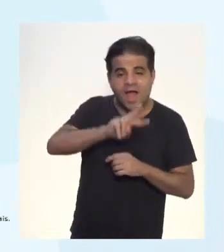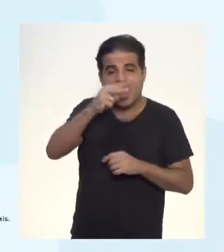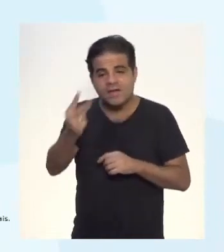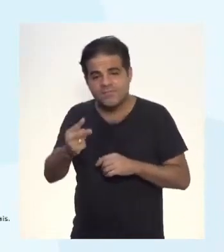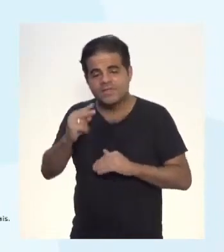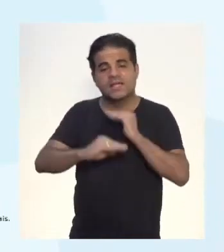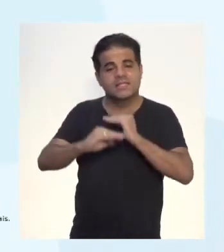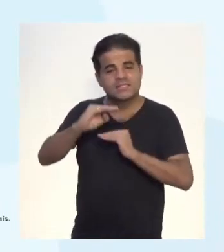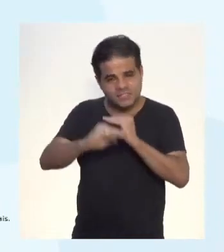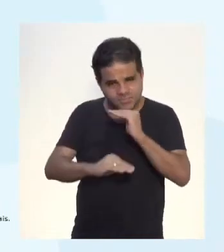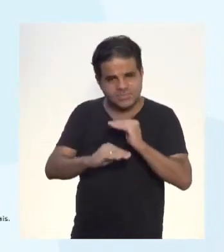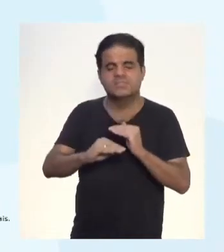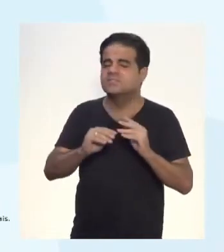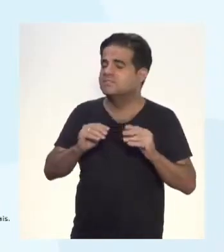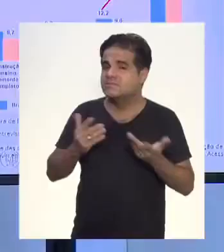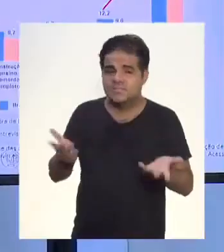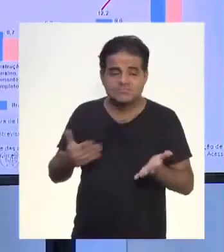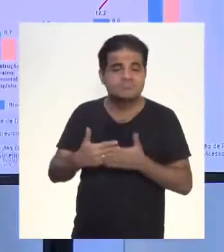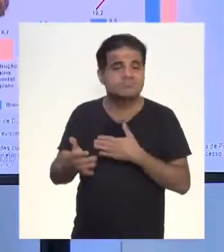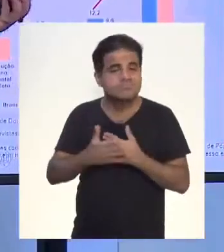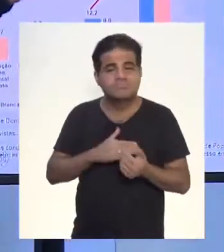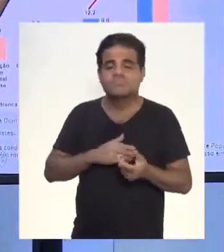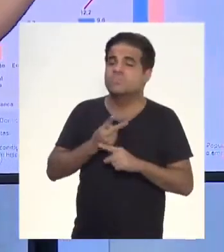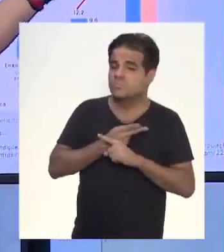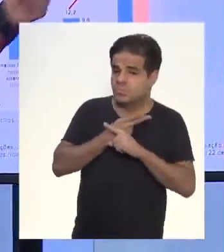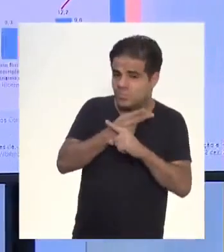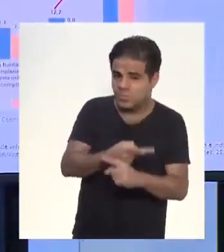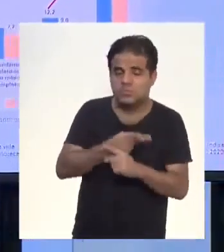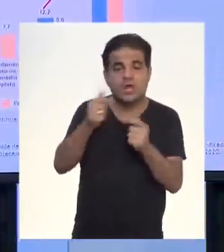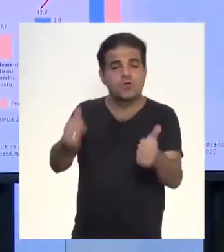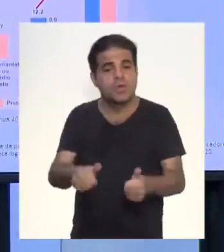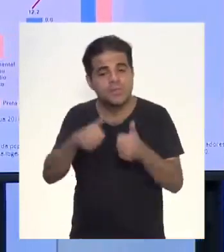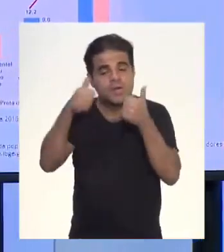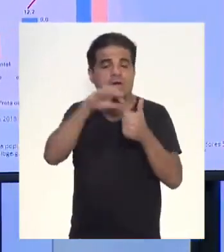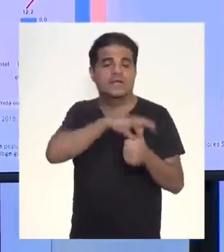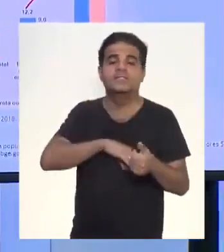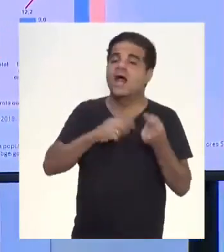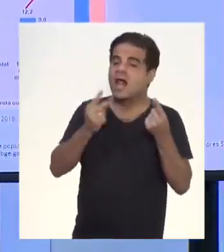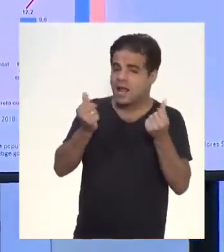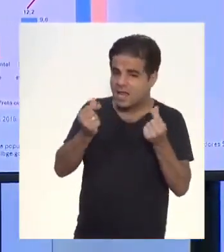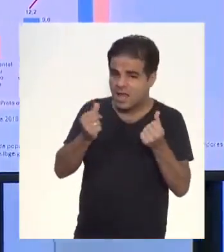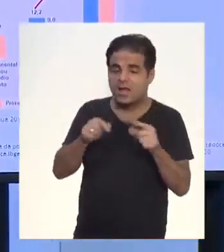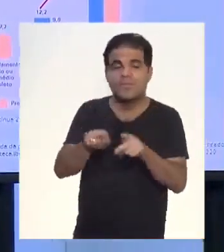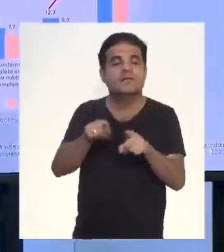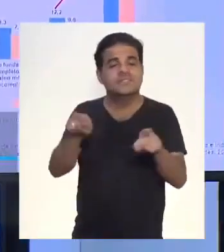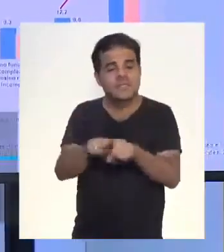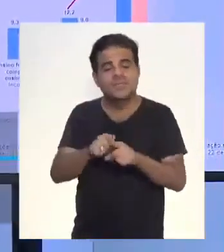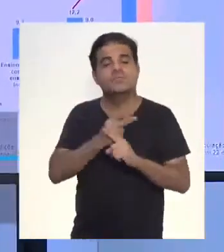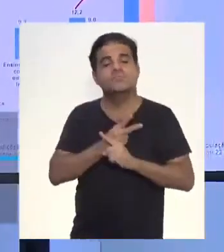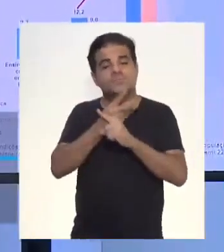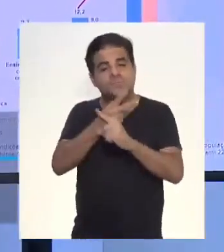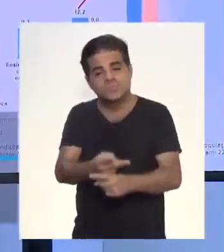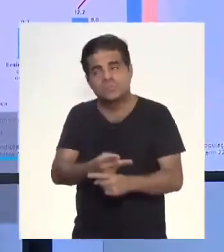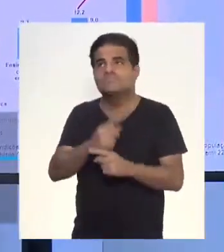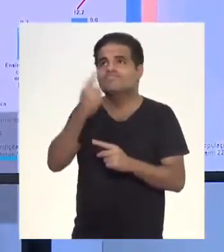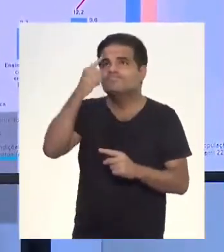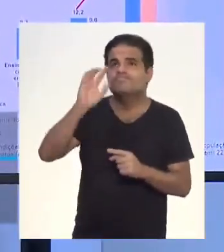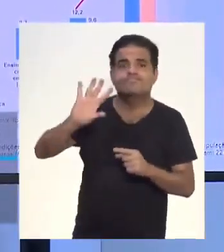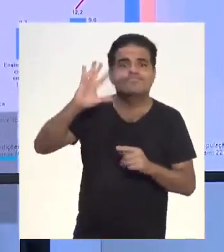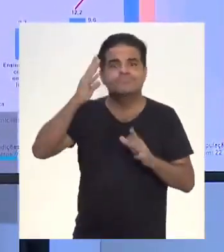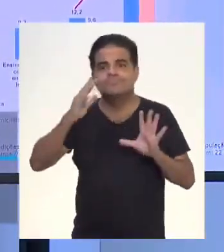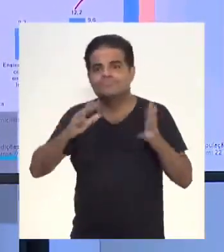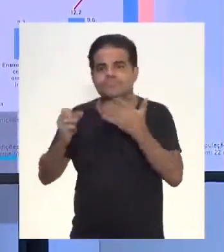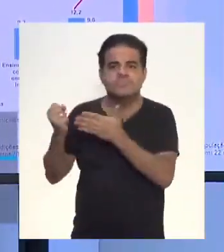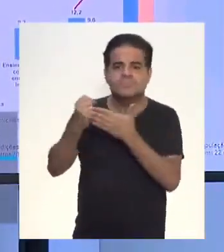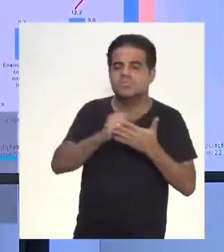essas desigualdades, seja, né, em busca de uma melhora salarial, mas também, né, buscando novas soluções, né,